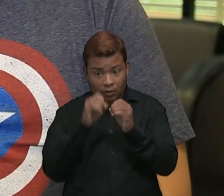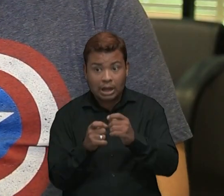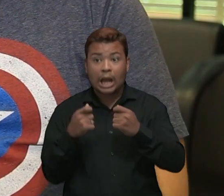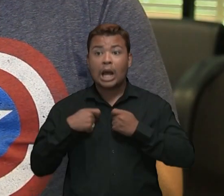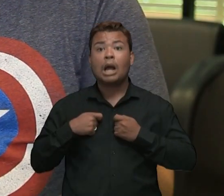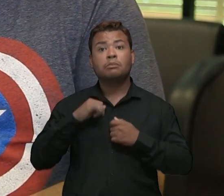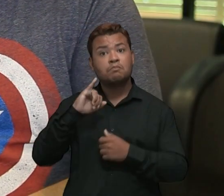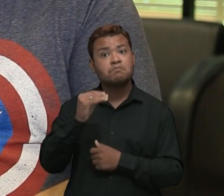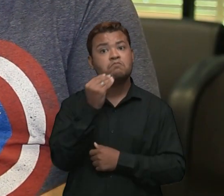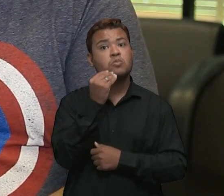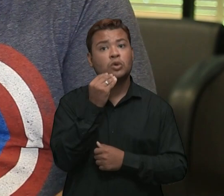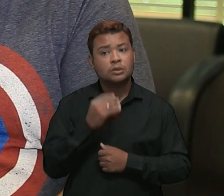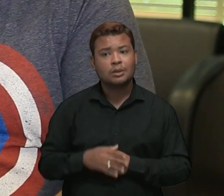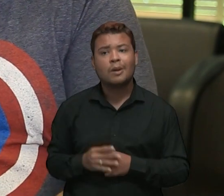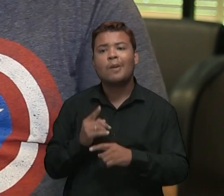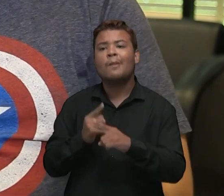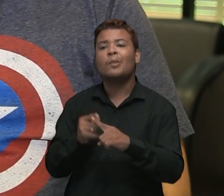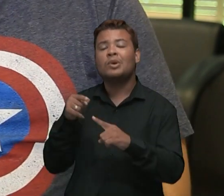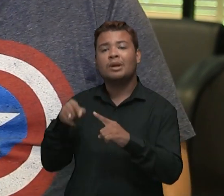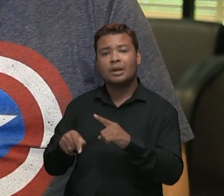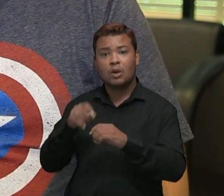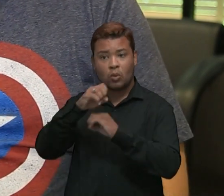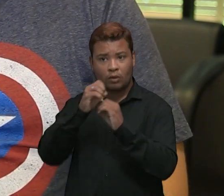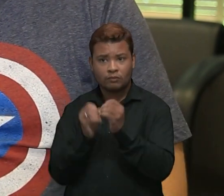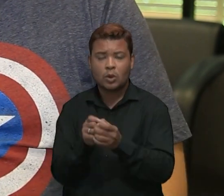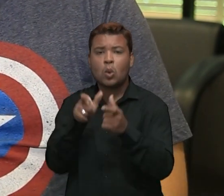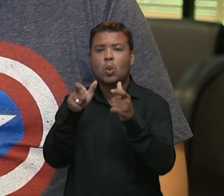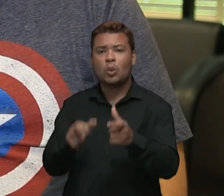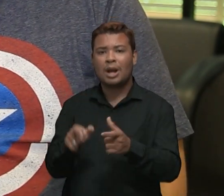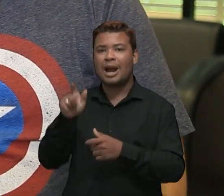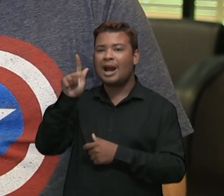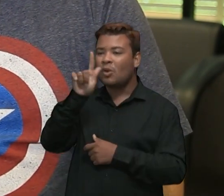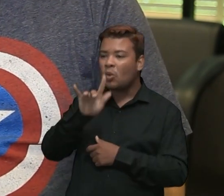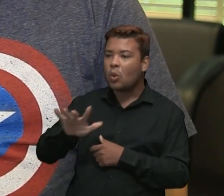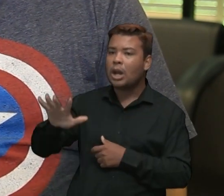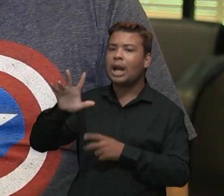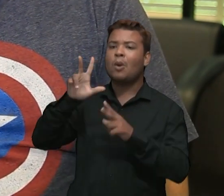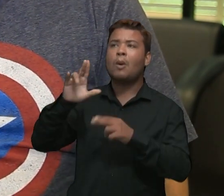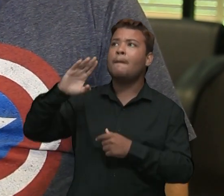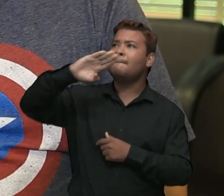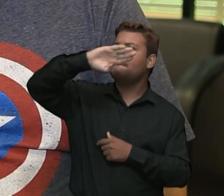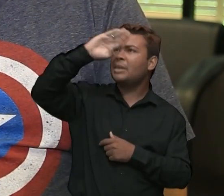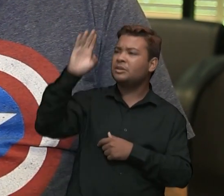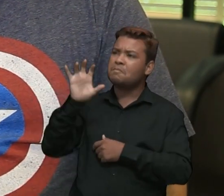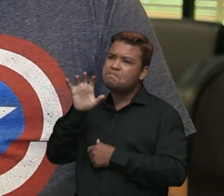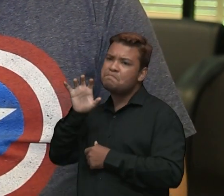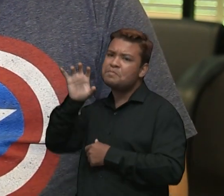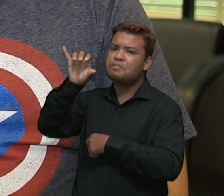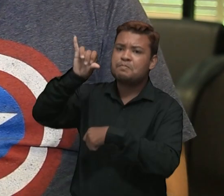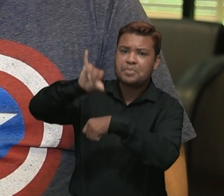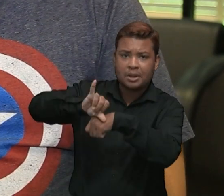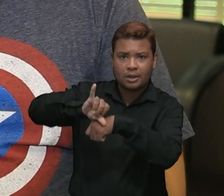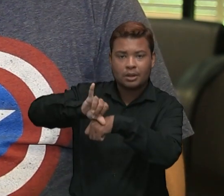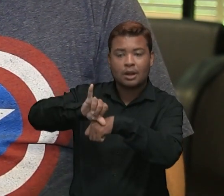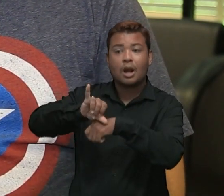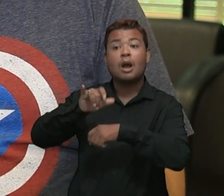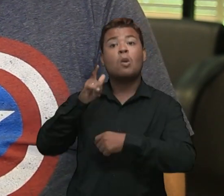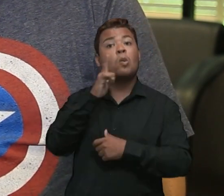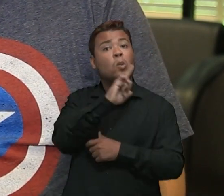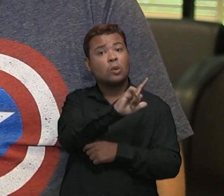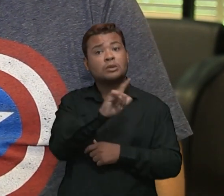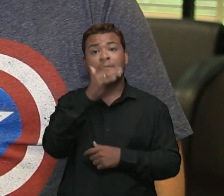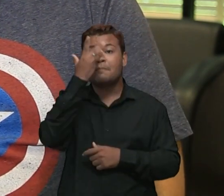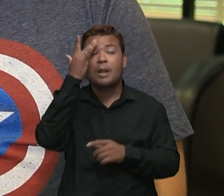estrategicamente localizada em Goiás, como sendo o coração do Brasil, permite que eu tenha acesso a públicos que